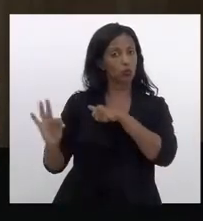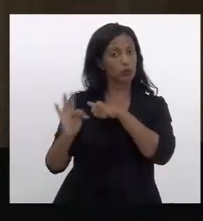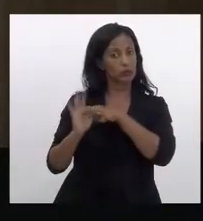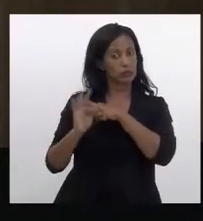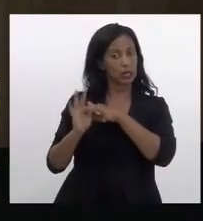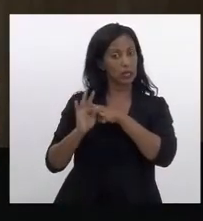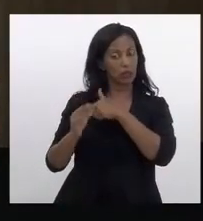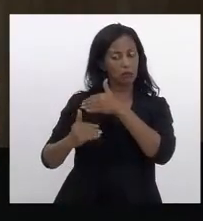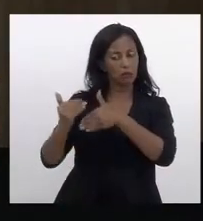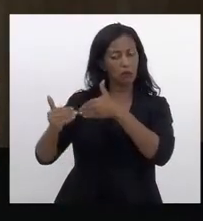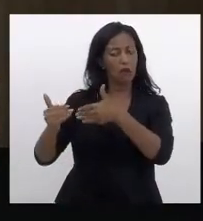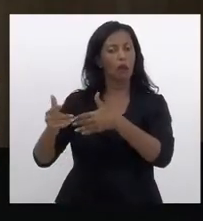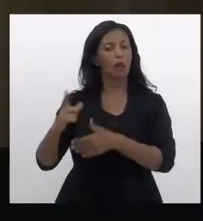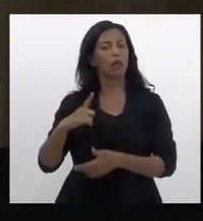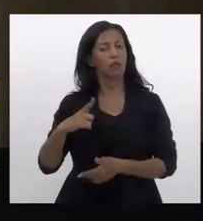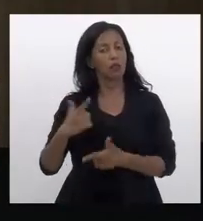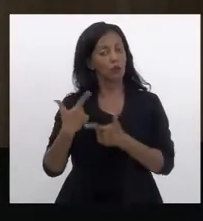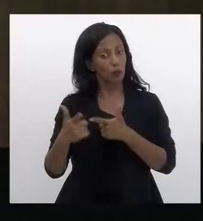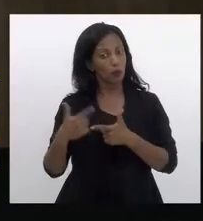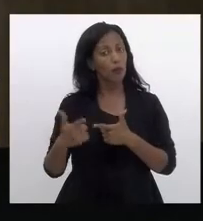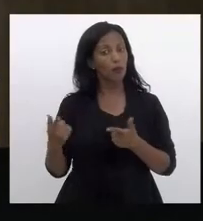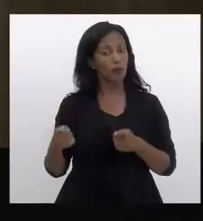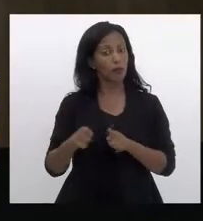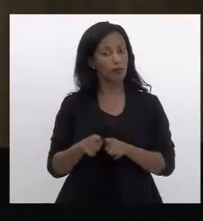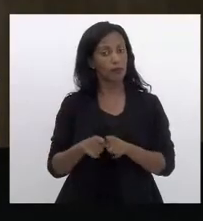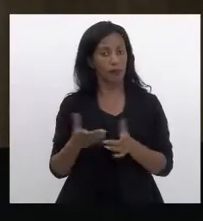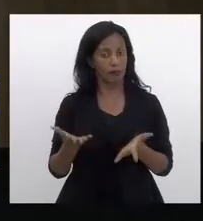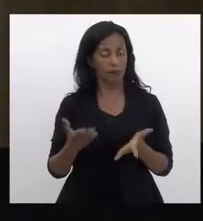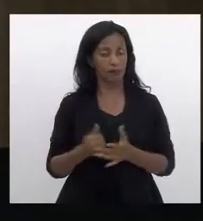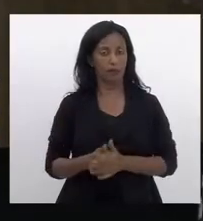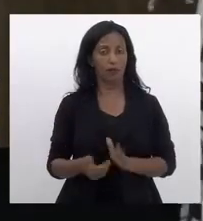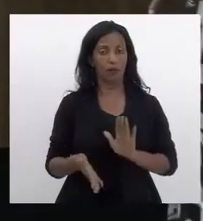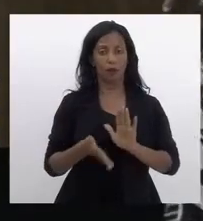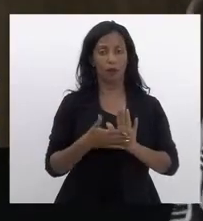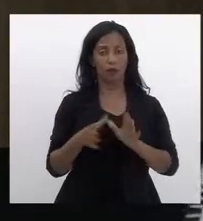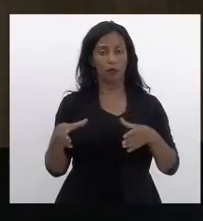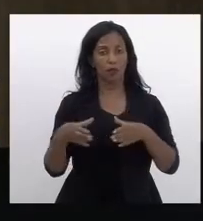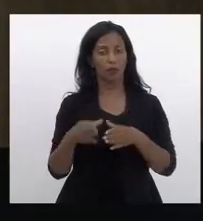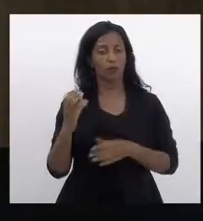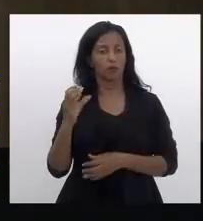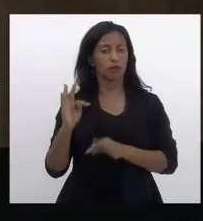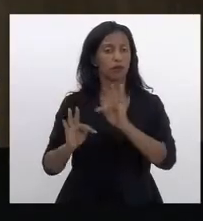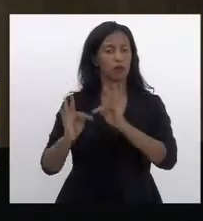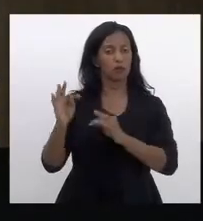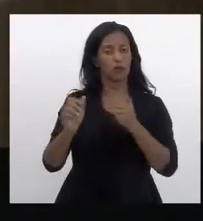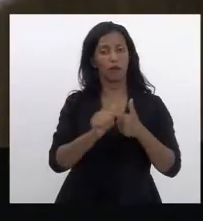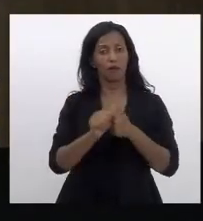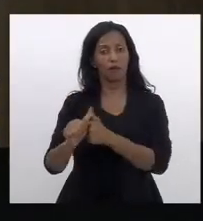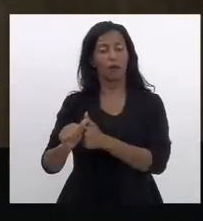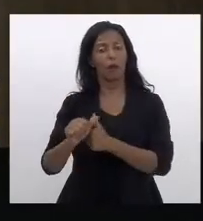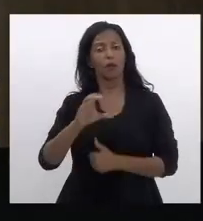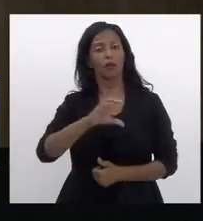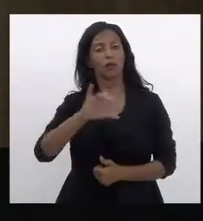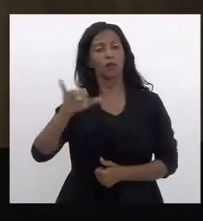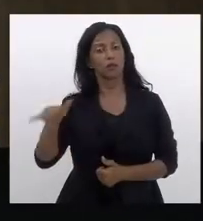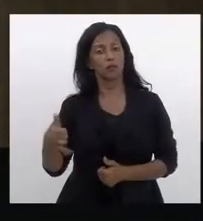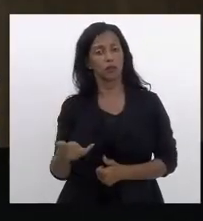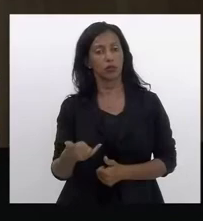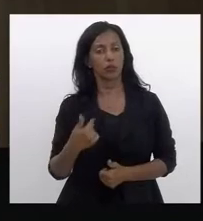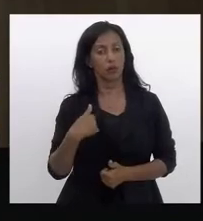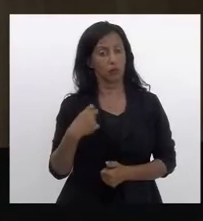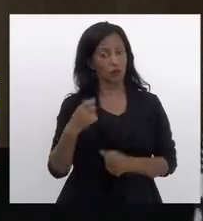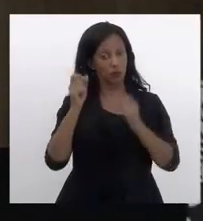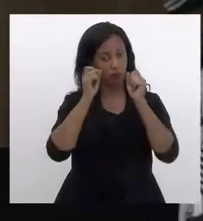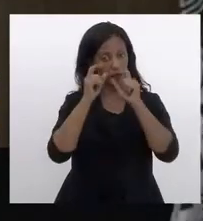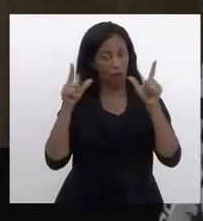que estão tendo problema ainda com a gratuidade. Como está em primeira ainda, o parecer aqui da Comissão de Ciência e Tecnologia vai acompanhar o parecer da CCJ, mas eu faço um